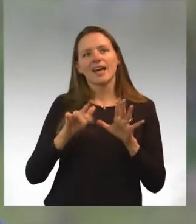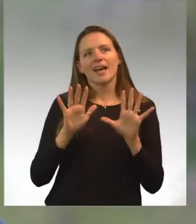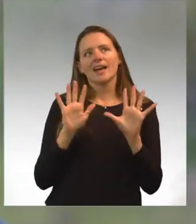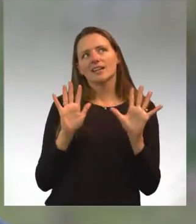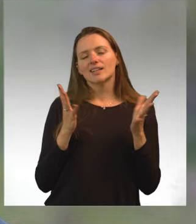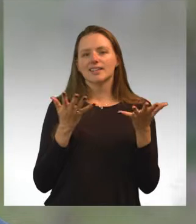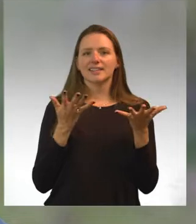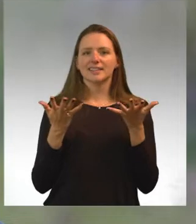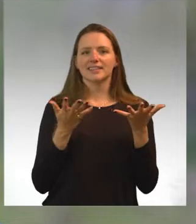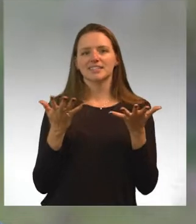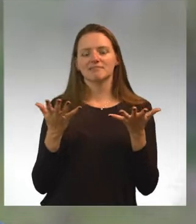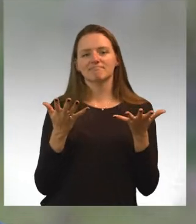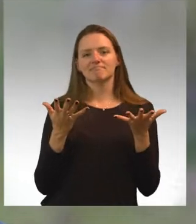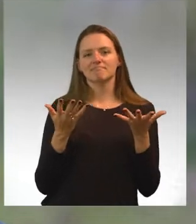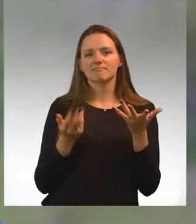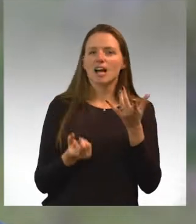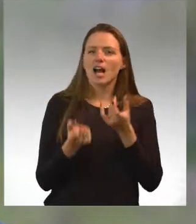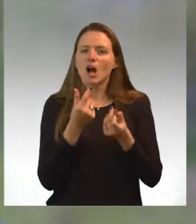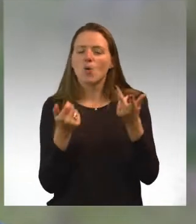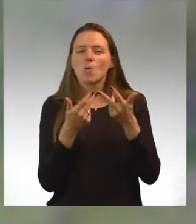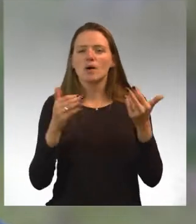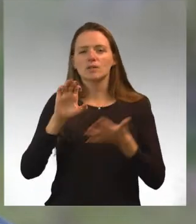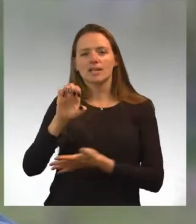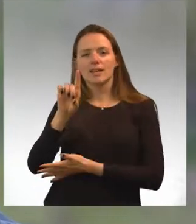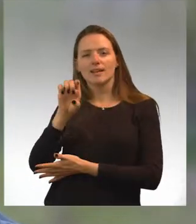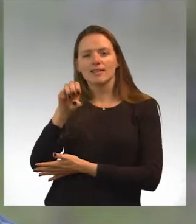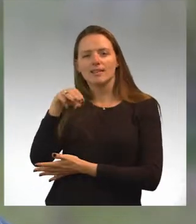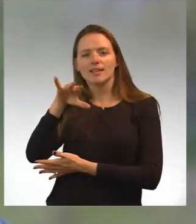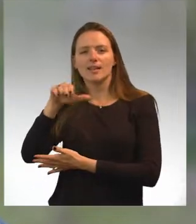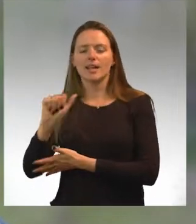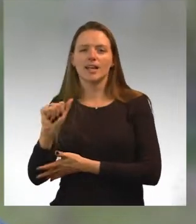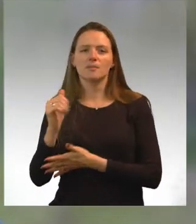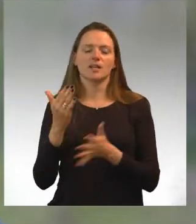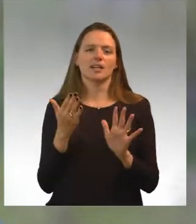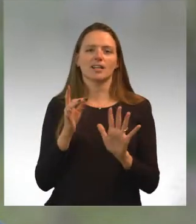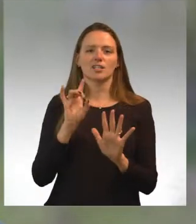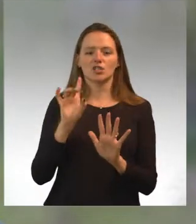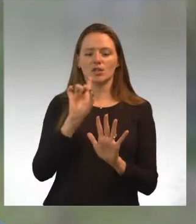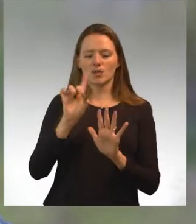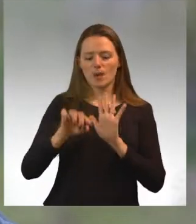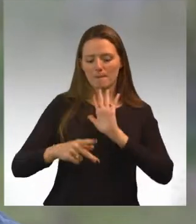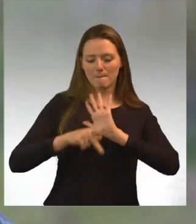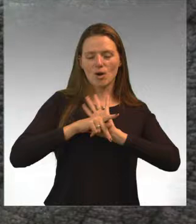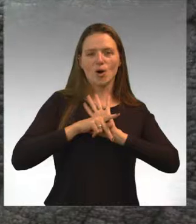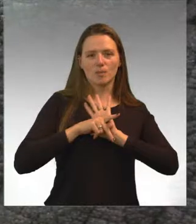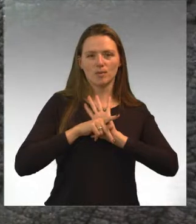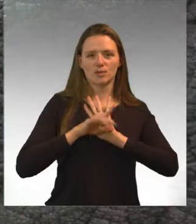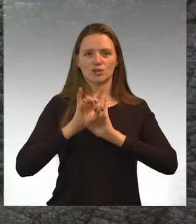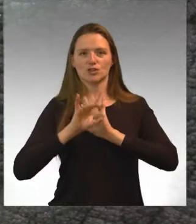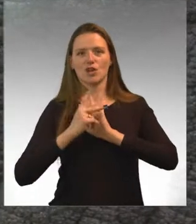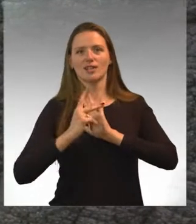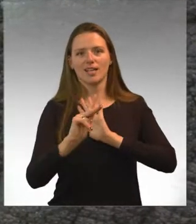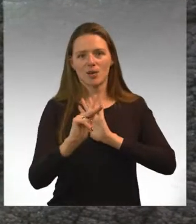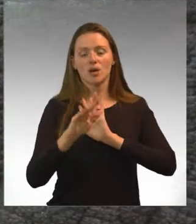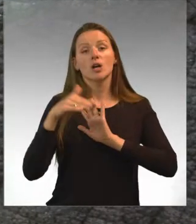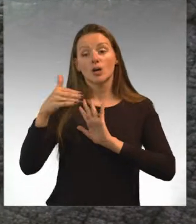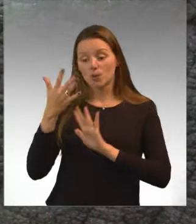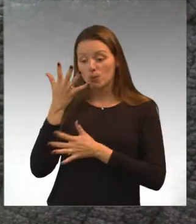até edênico, como assim, só no Éden você podia ter. E quando